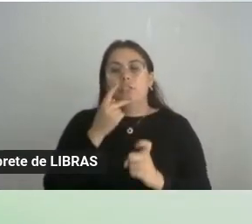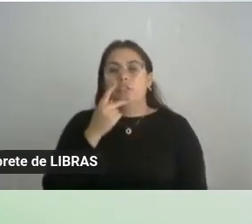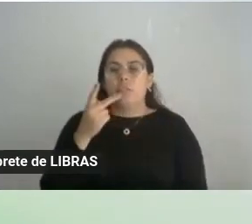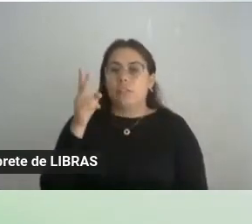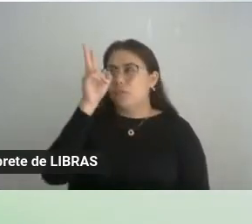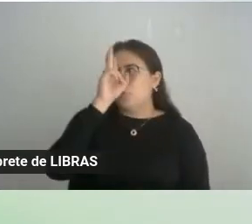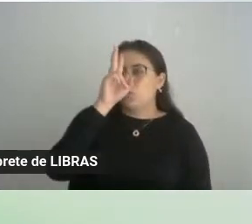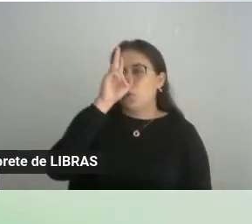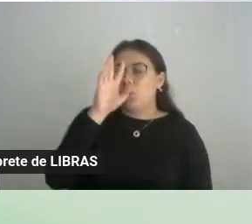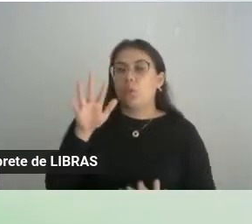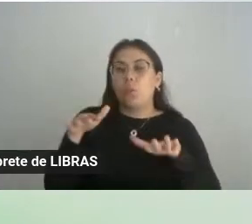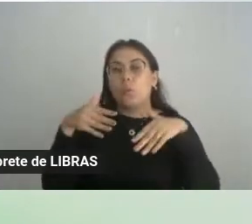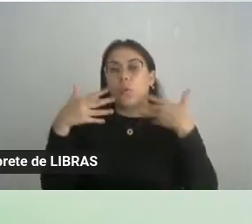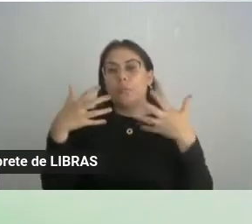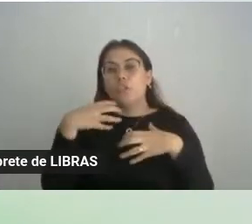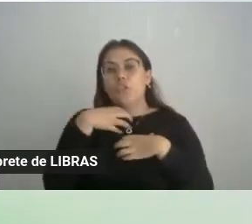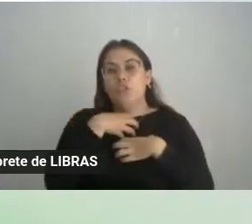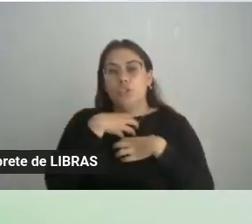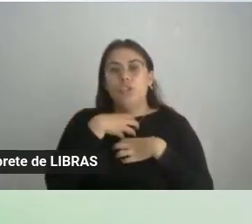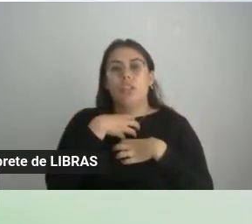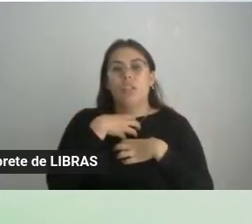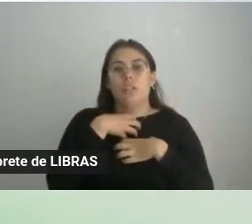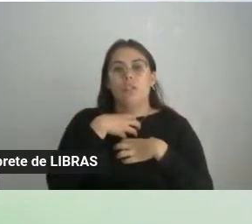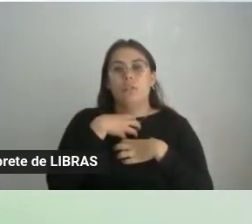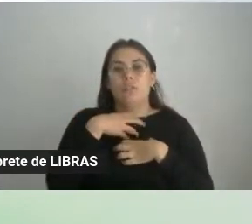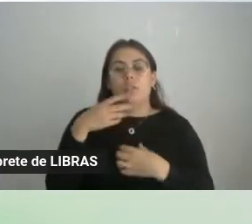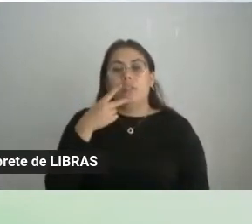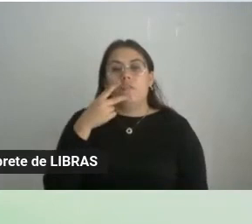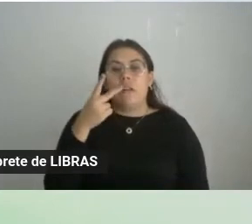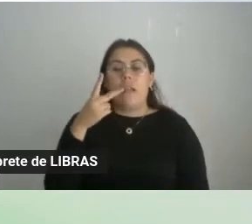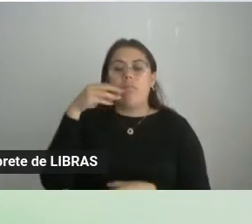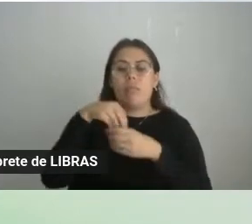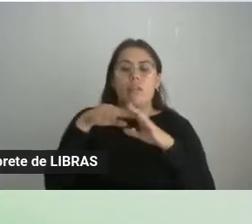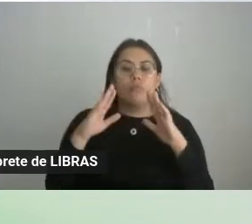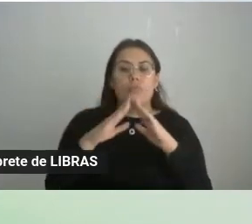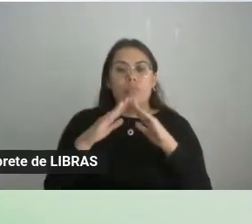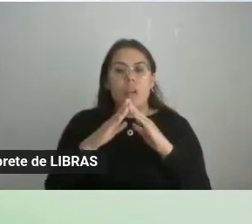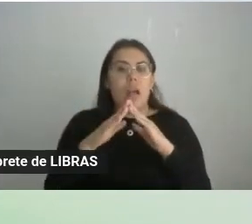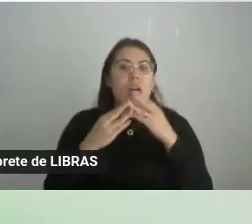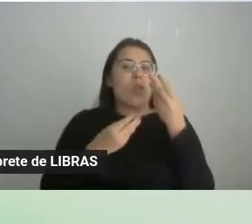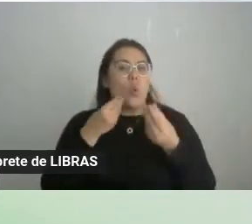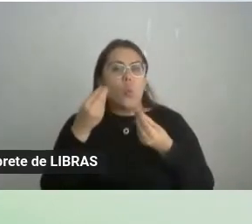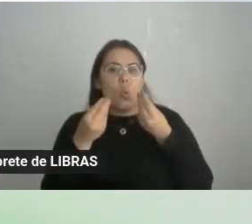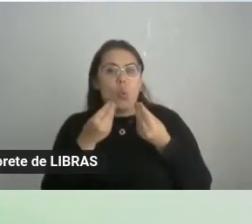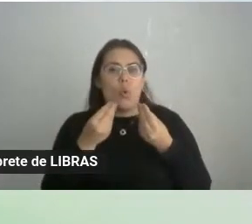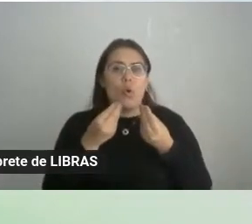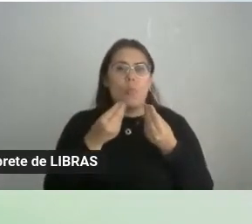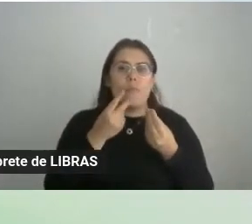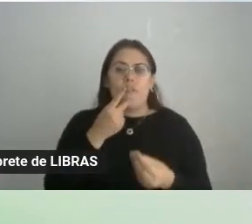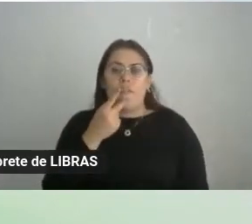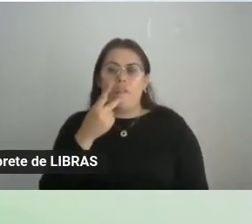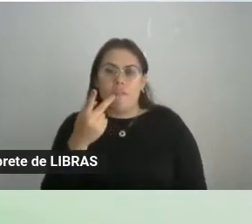qual que era a melhor forma disso ser falado dentro de casa, que determinadas falas não são toleráveis,